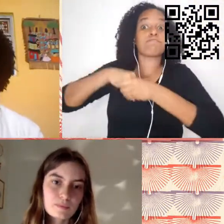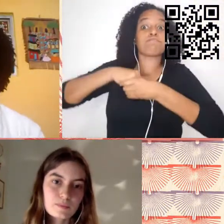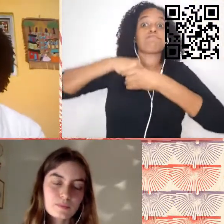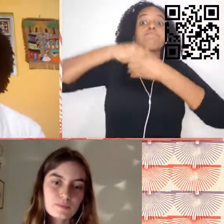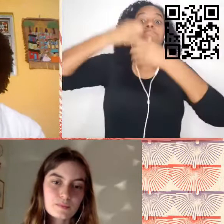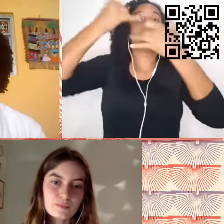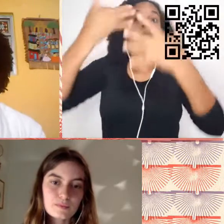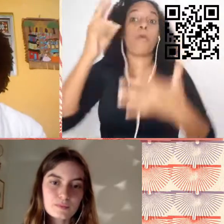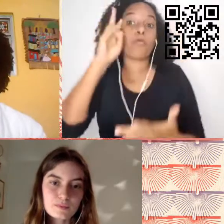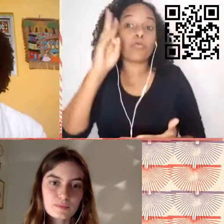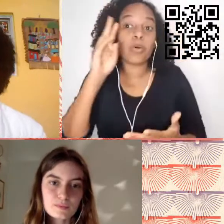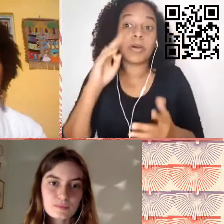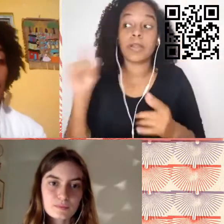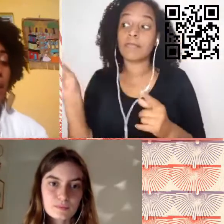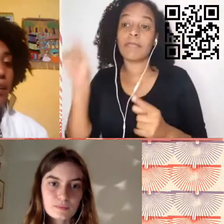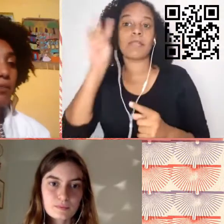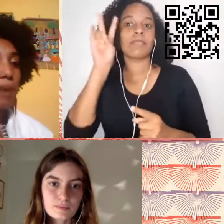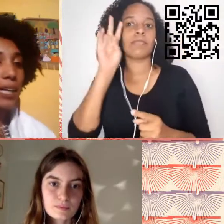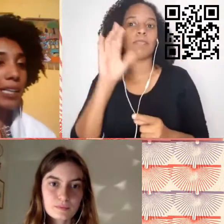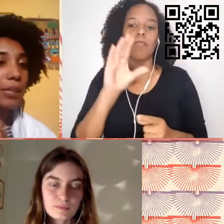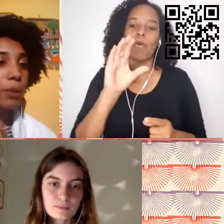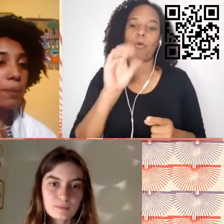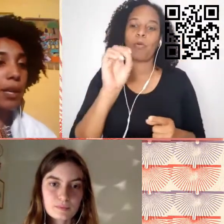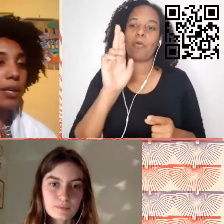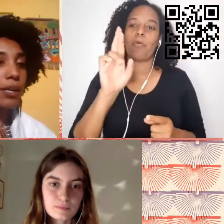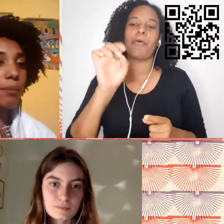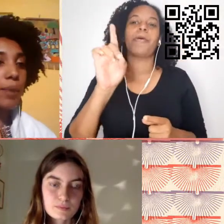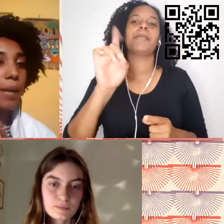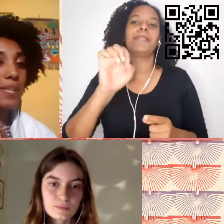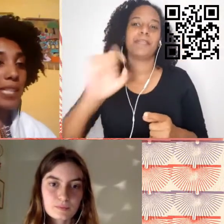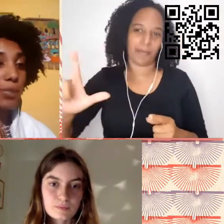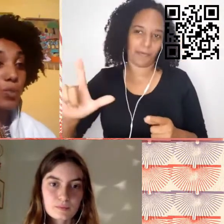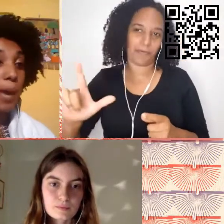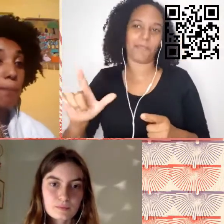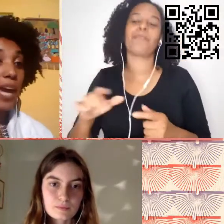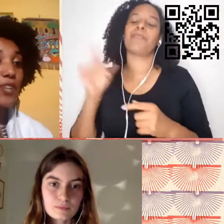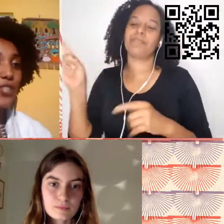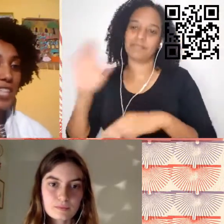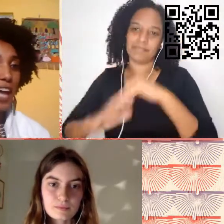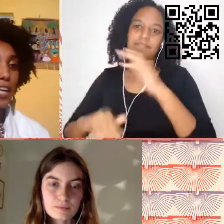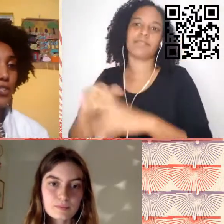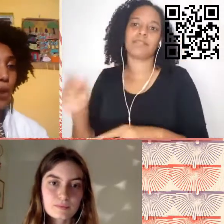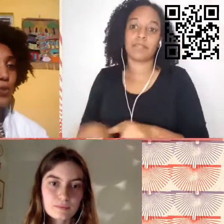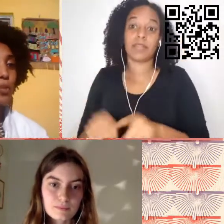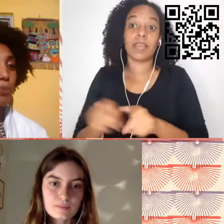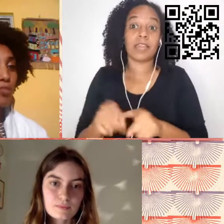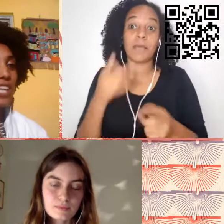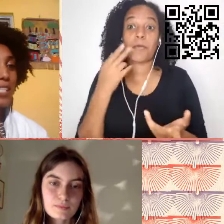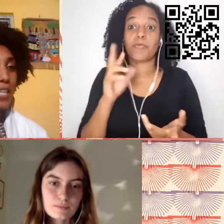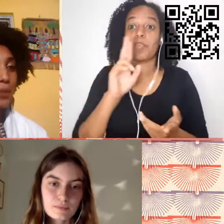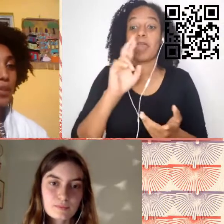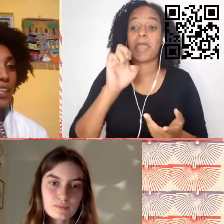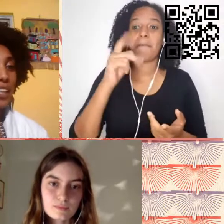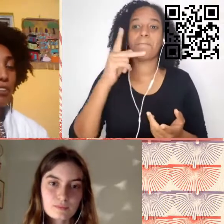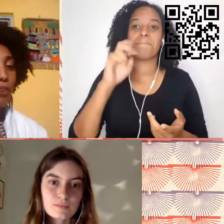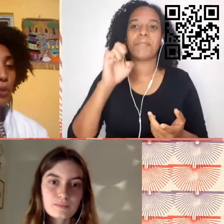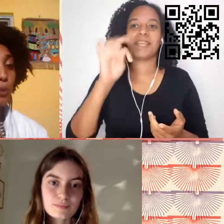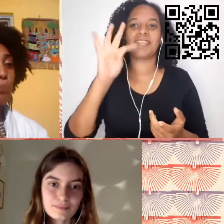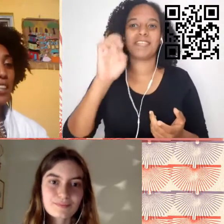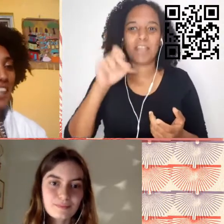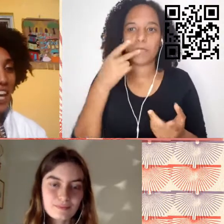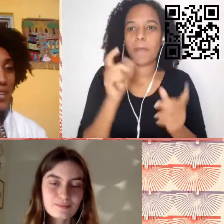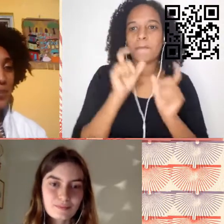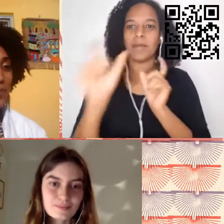que eu ouvia, e também marcada também pela representação dos repentes, né, aqueles jogos de improvisação